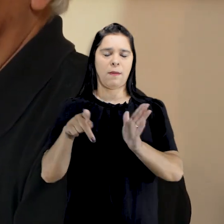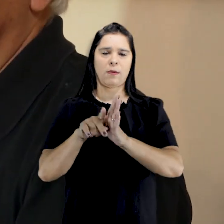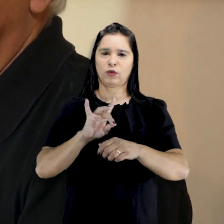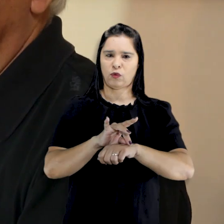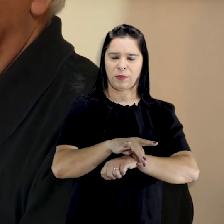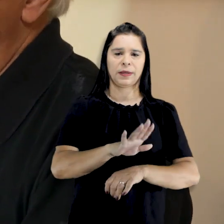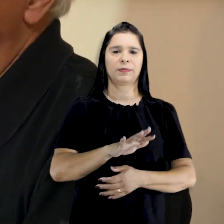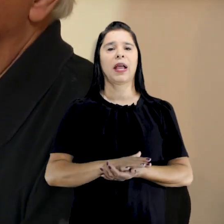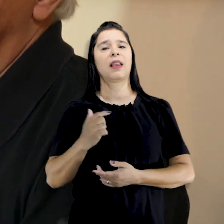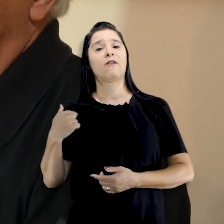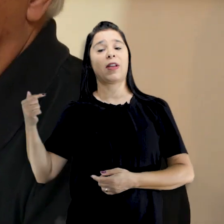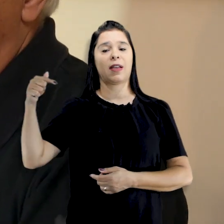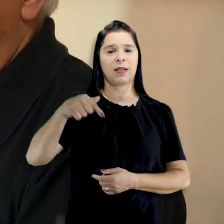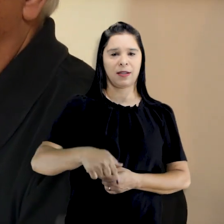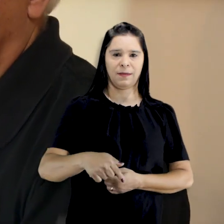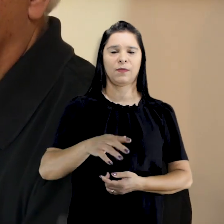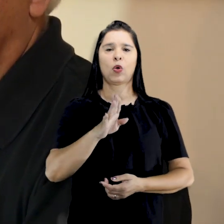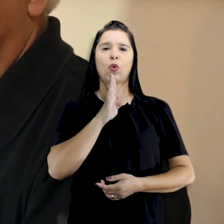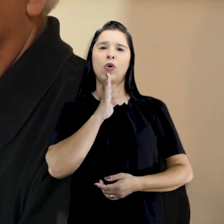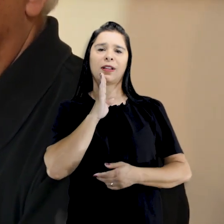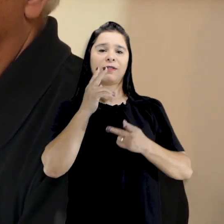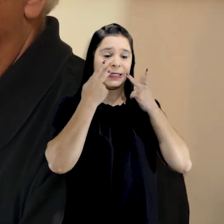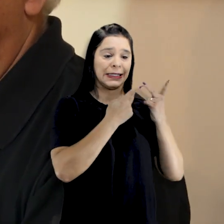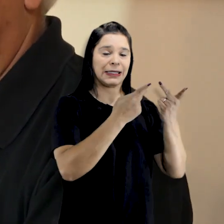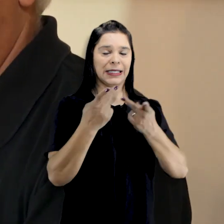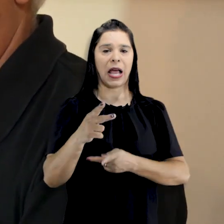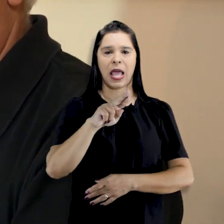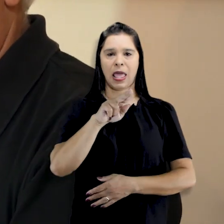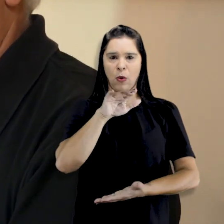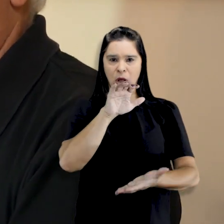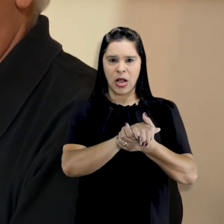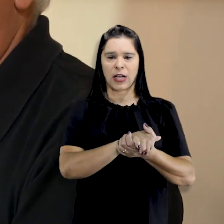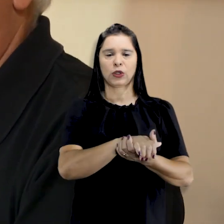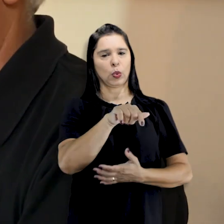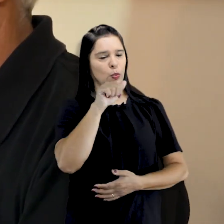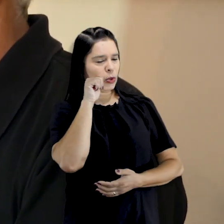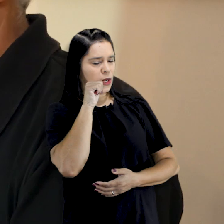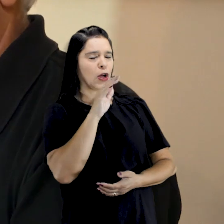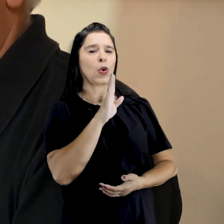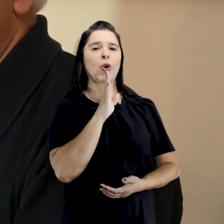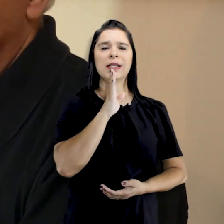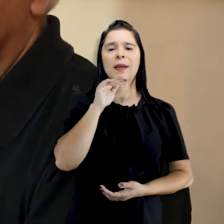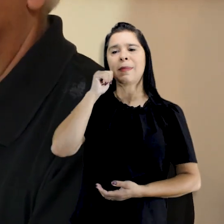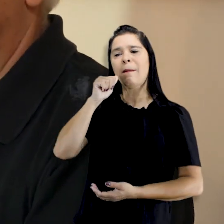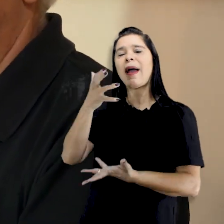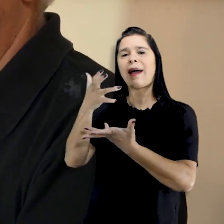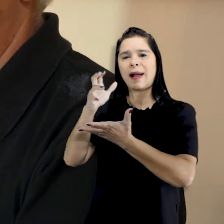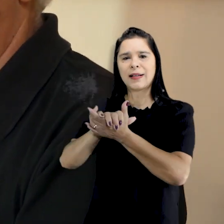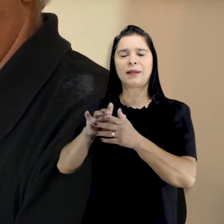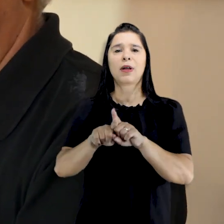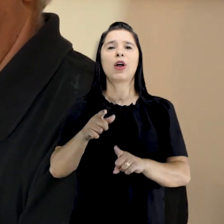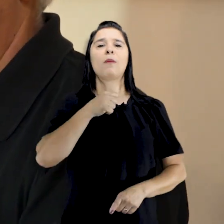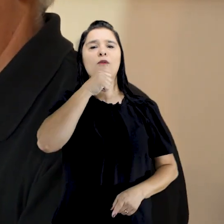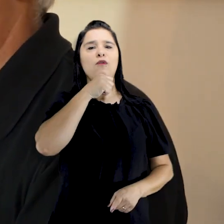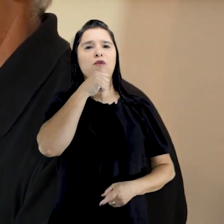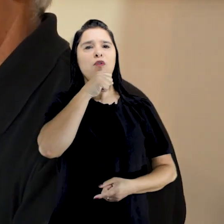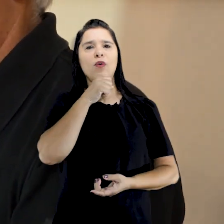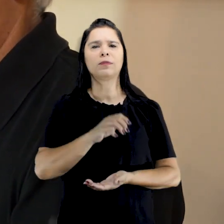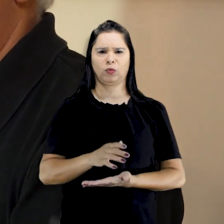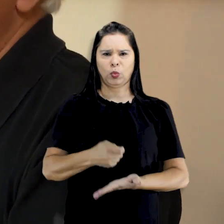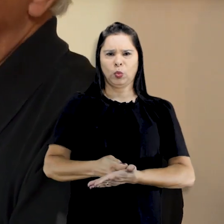Formiga visitar um irmão que casou com uma moça daqui, conheceu minha mãe e quis casar. Aí meu avô era muito rígido, pai da minha